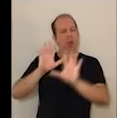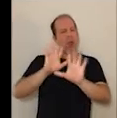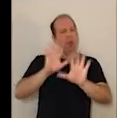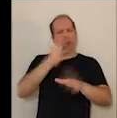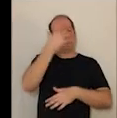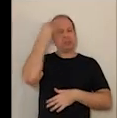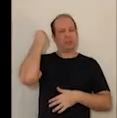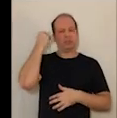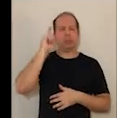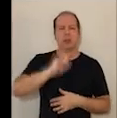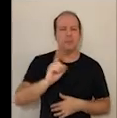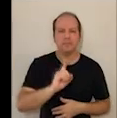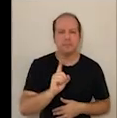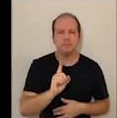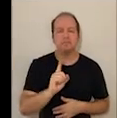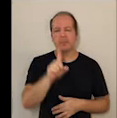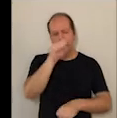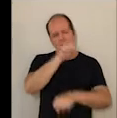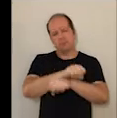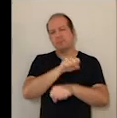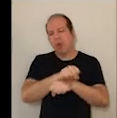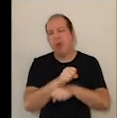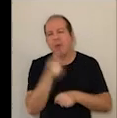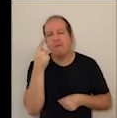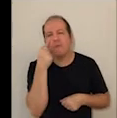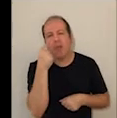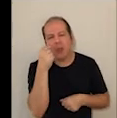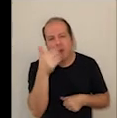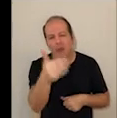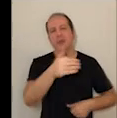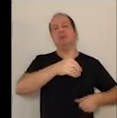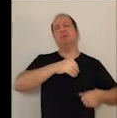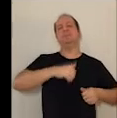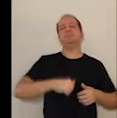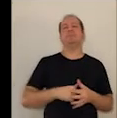Não vou me esquecer do senhor. Espere, verá.